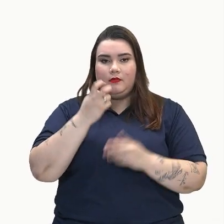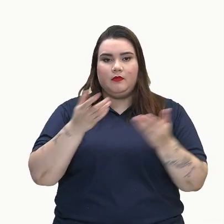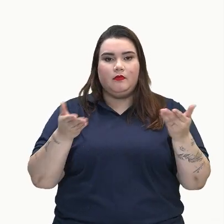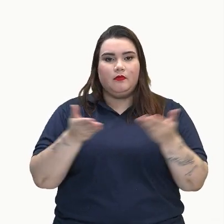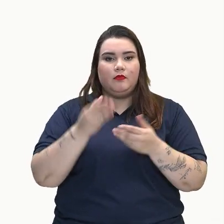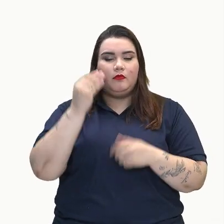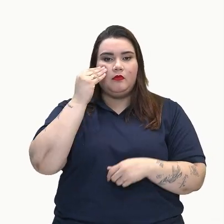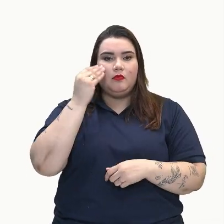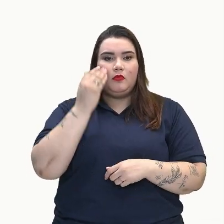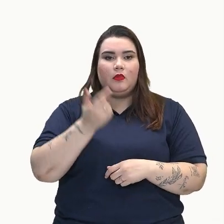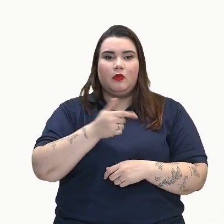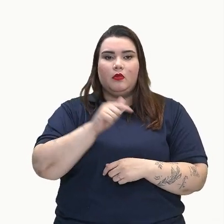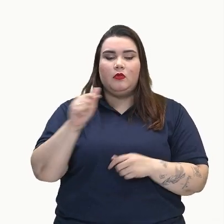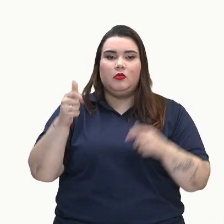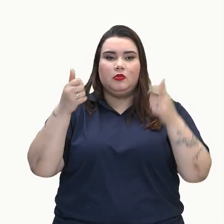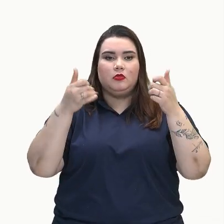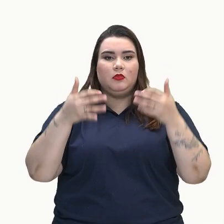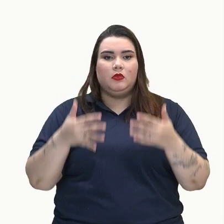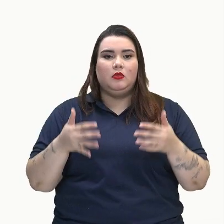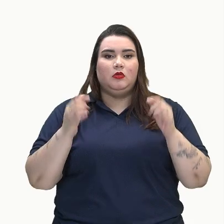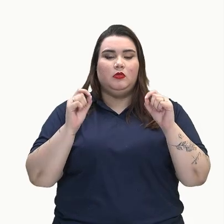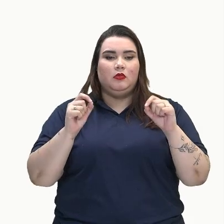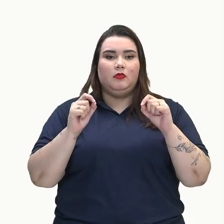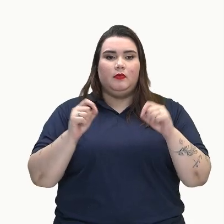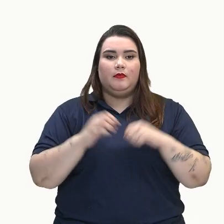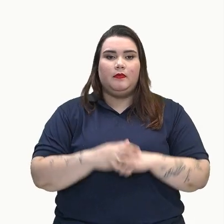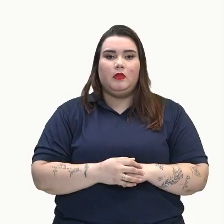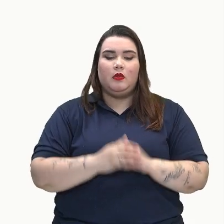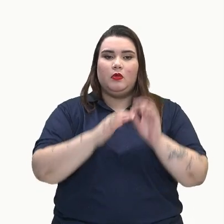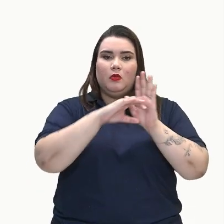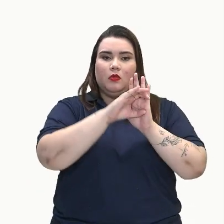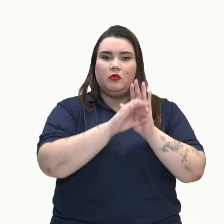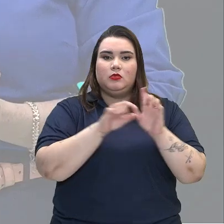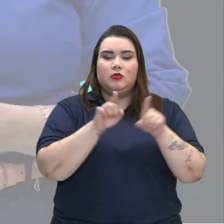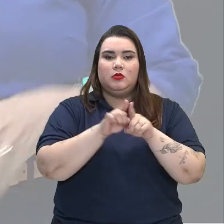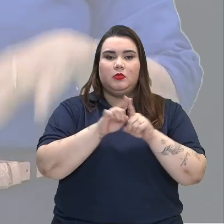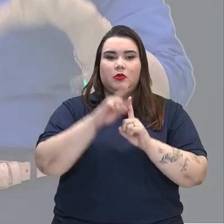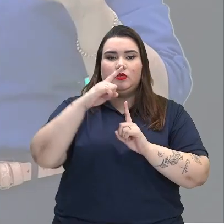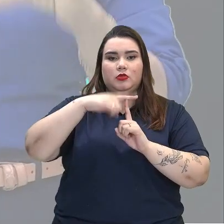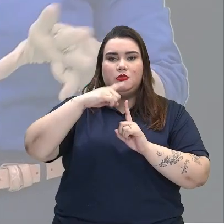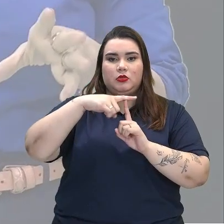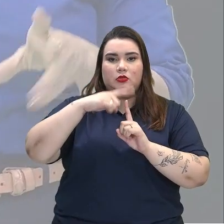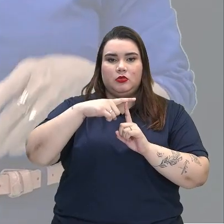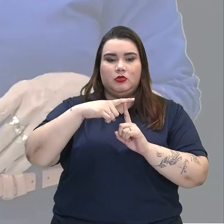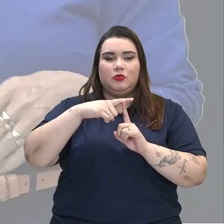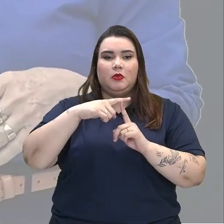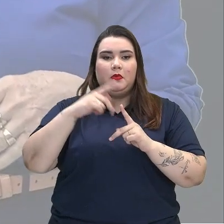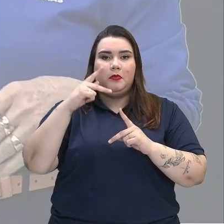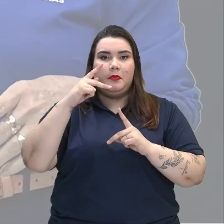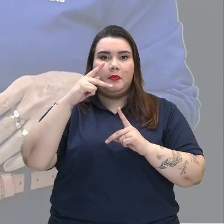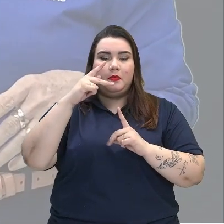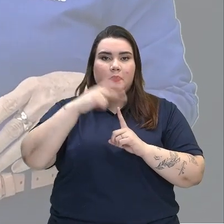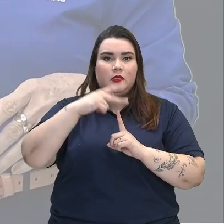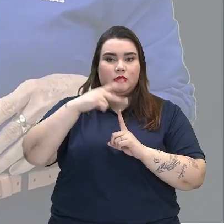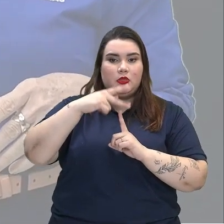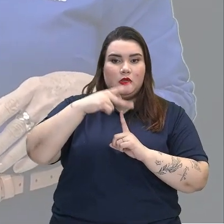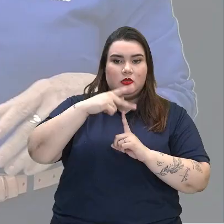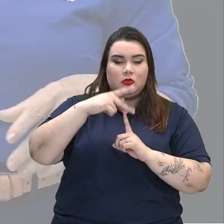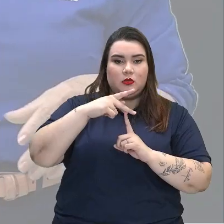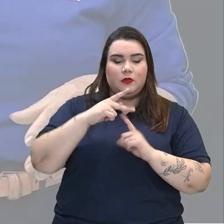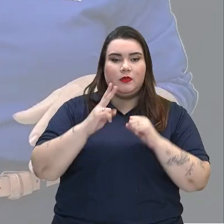ver uma outra situação muito importante, que são os conceitos e tipos de predicação verbal. Vamos iniciar, então, pelos